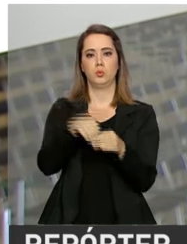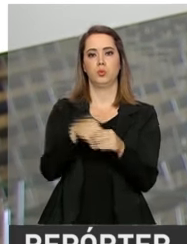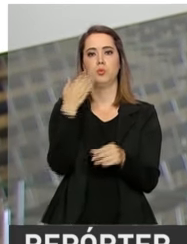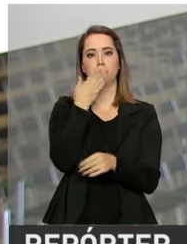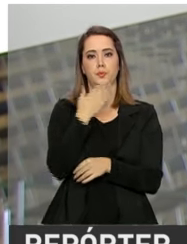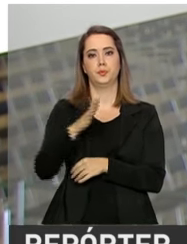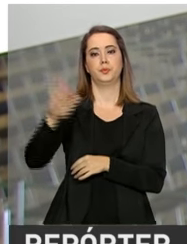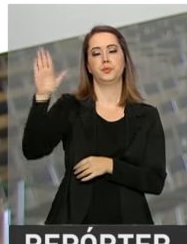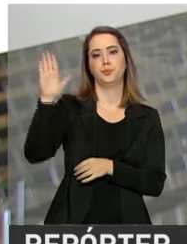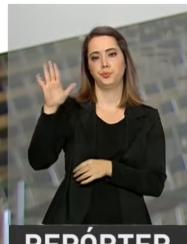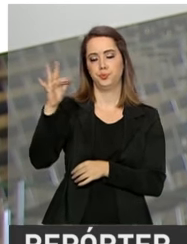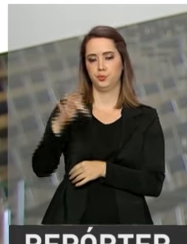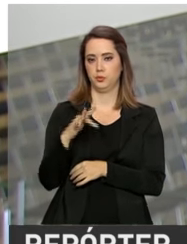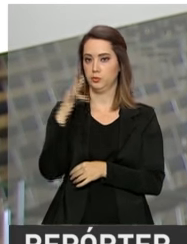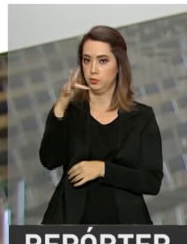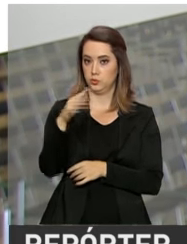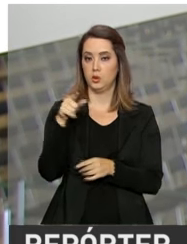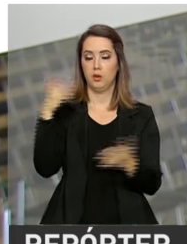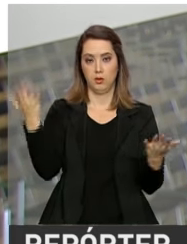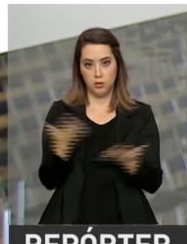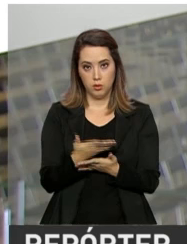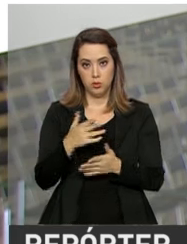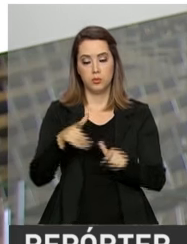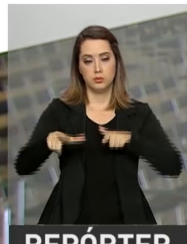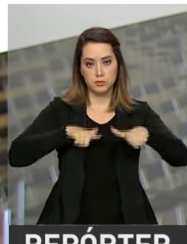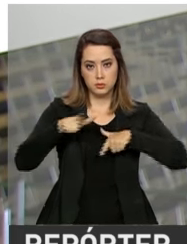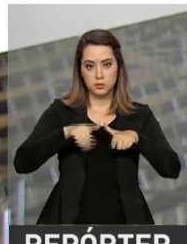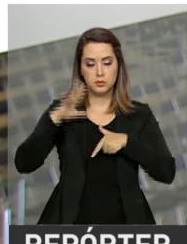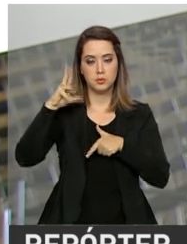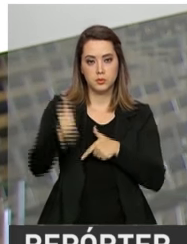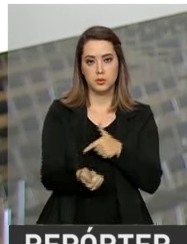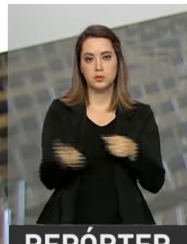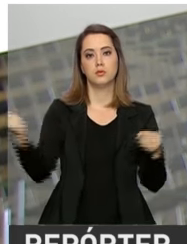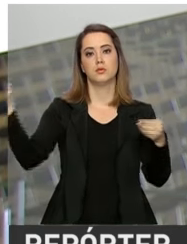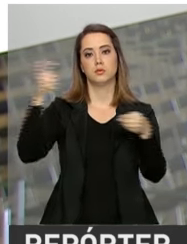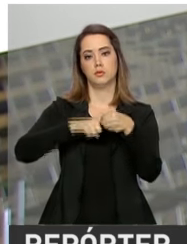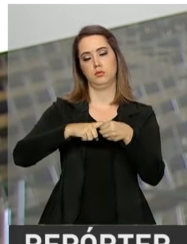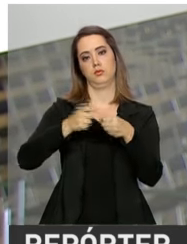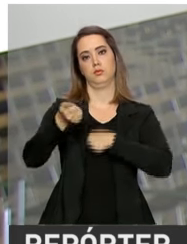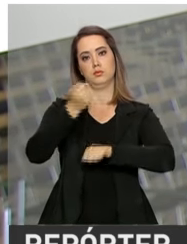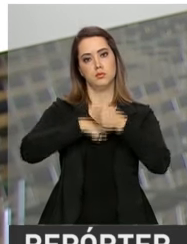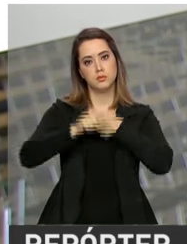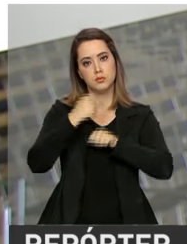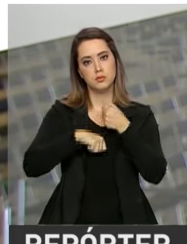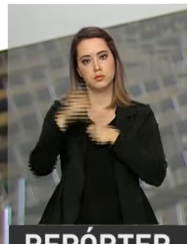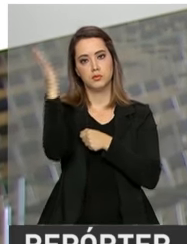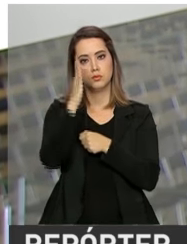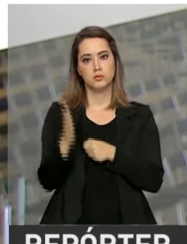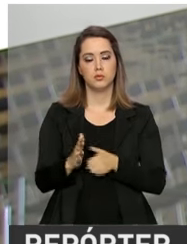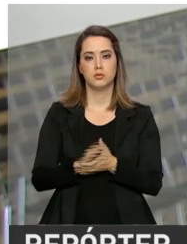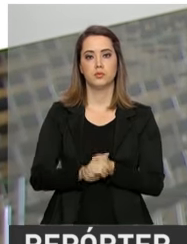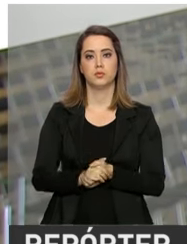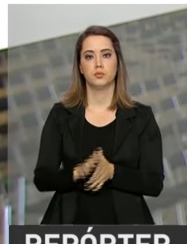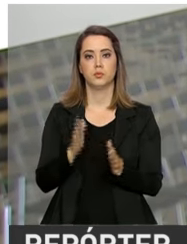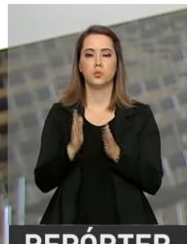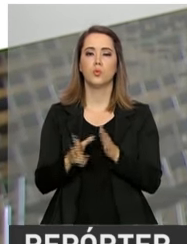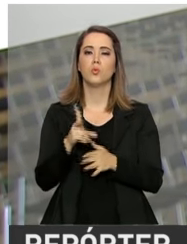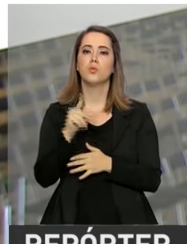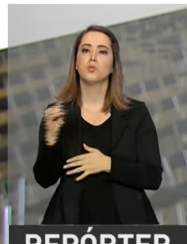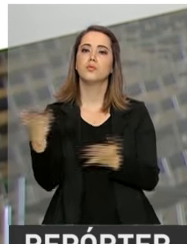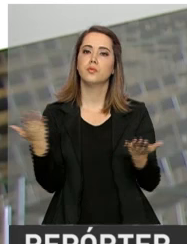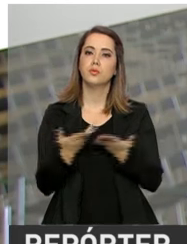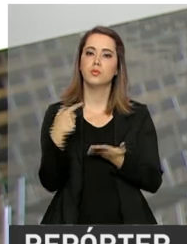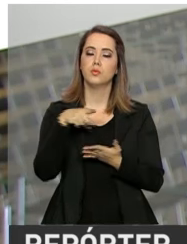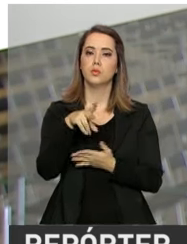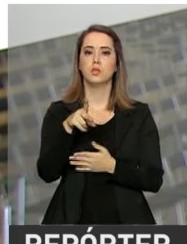e disse que todos os seus esforços estão concentrados na retomada do crescimento brasileiro durante o dia de hoje presidente